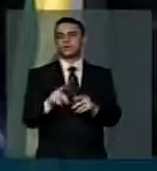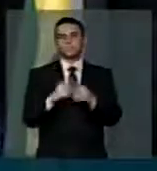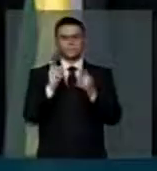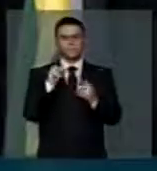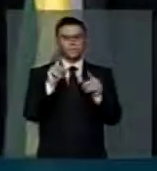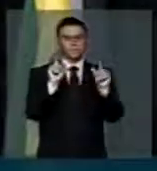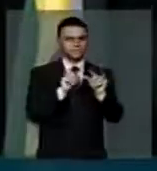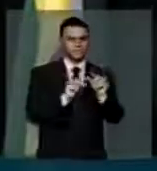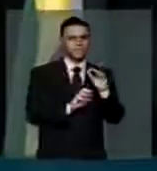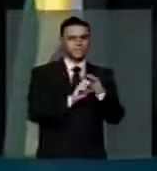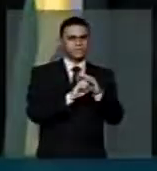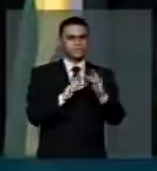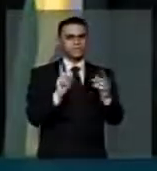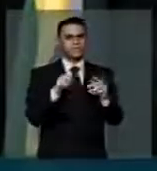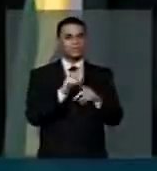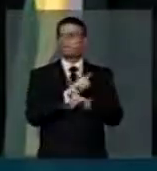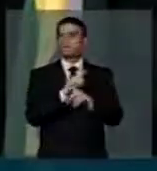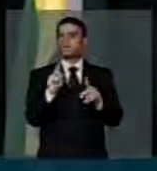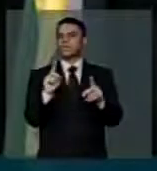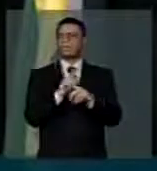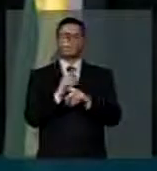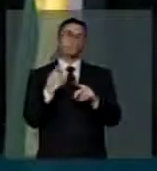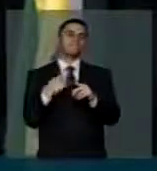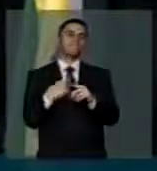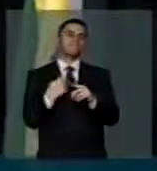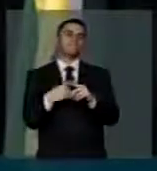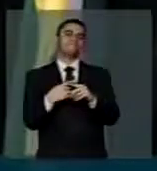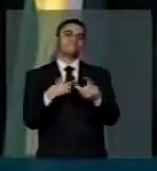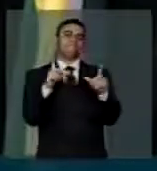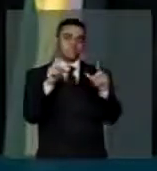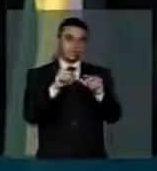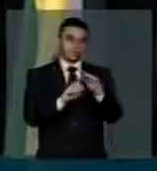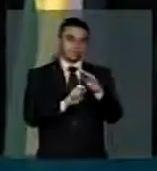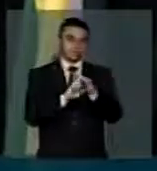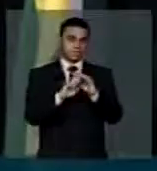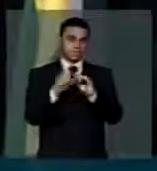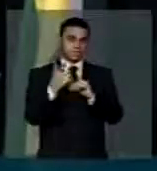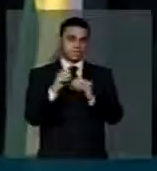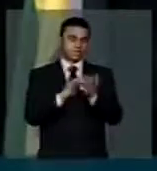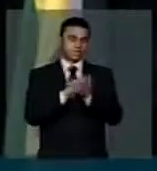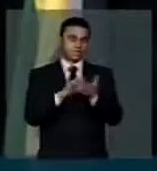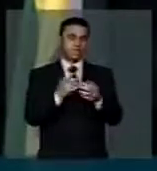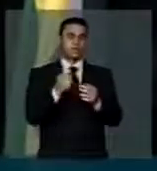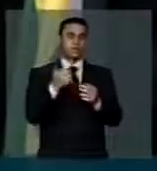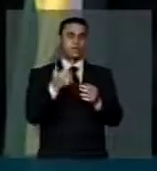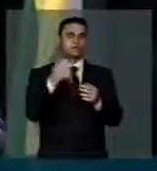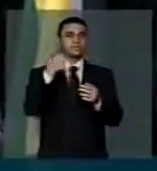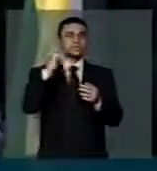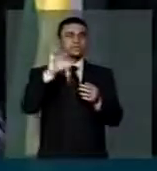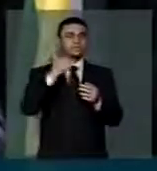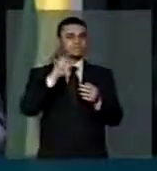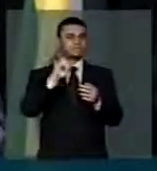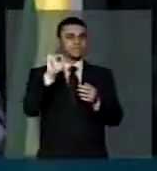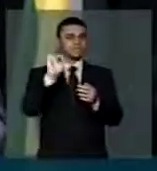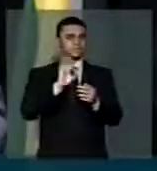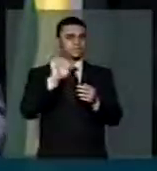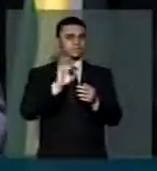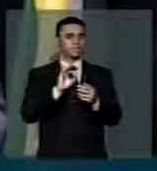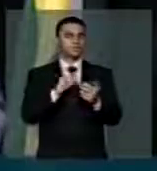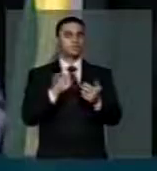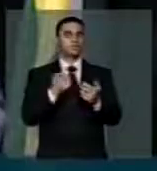pequena, é microempresa? Não. A microempresa não fica nem com 10% de todo esse bolo de